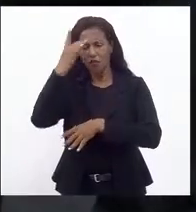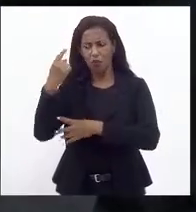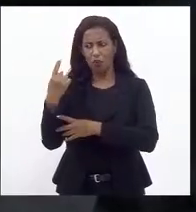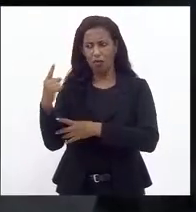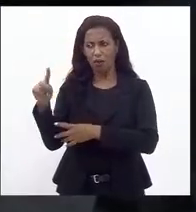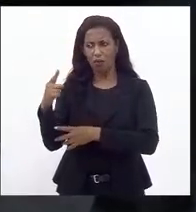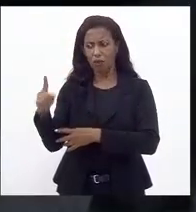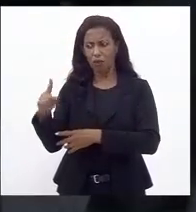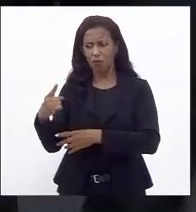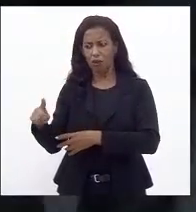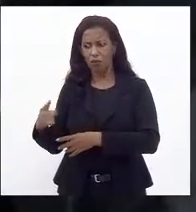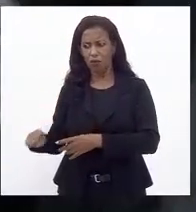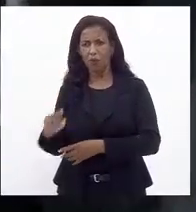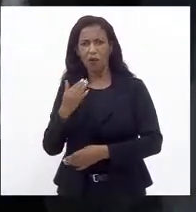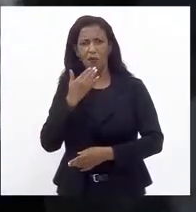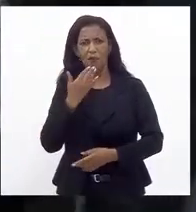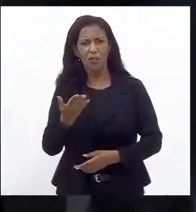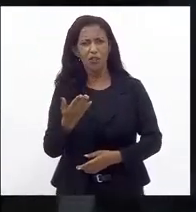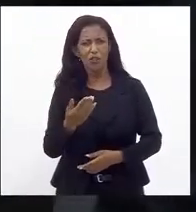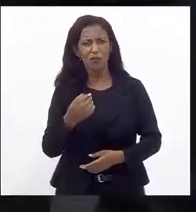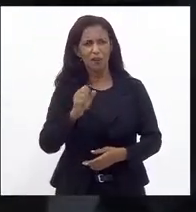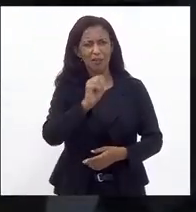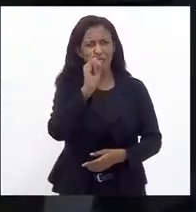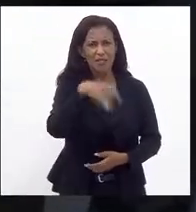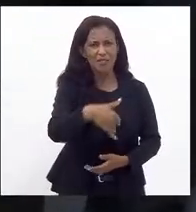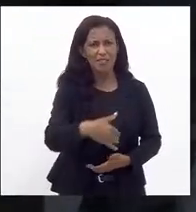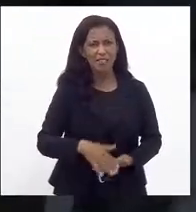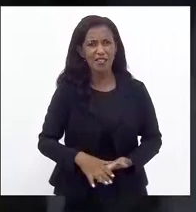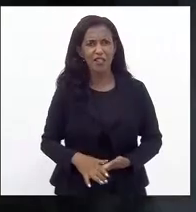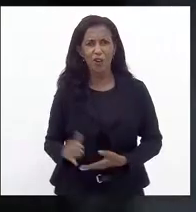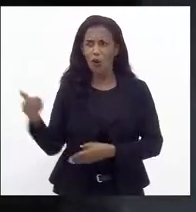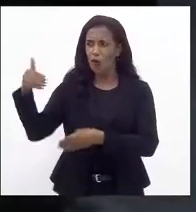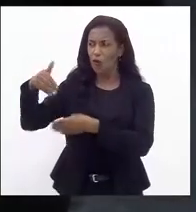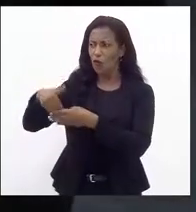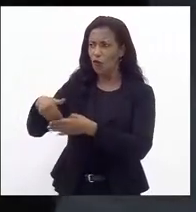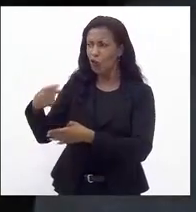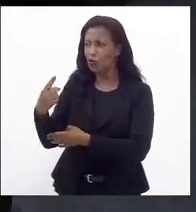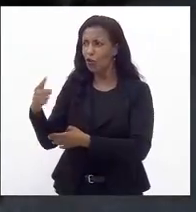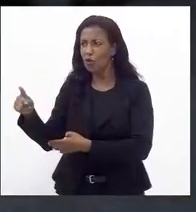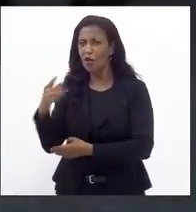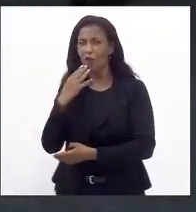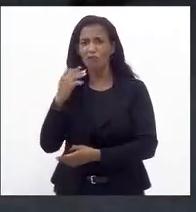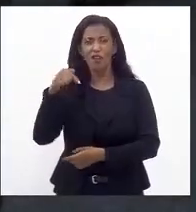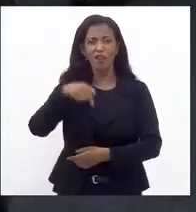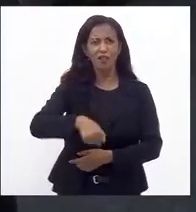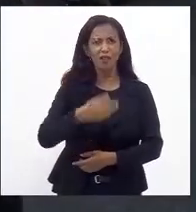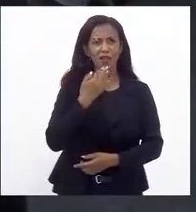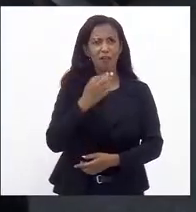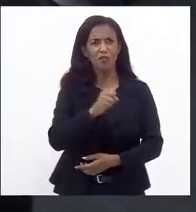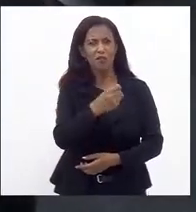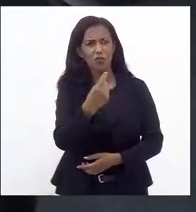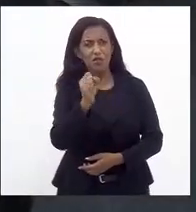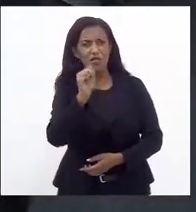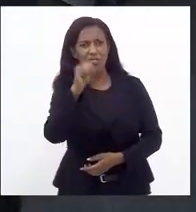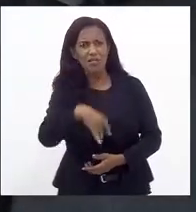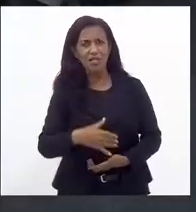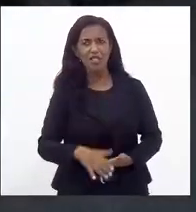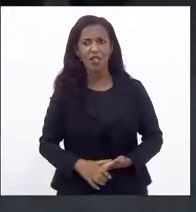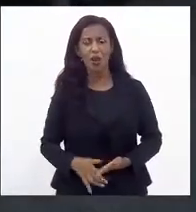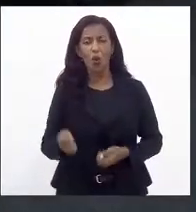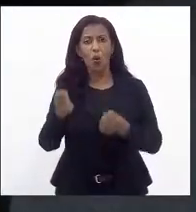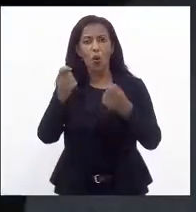votaram não vieram pedir para voltar sim os que votaram não viam aqui de forma velada